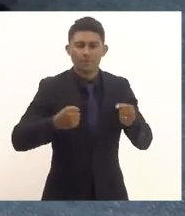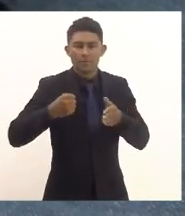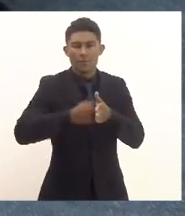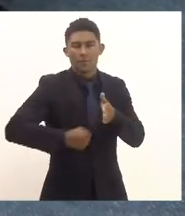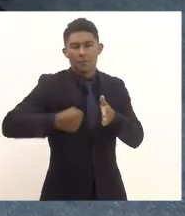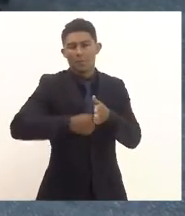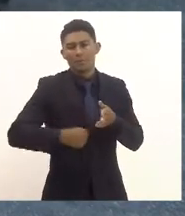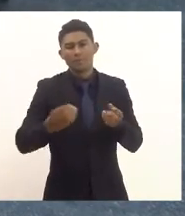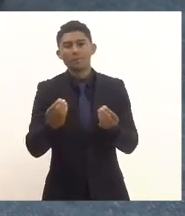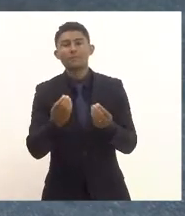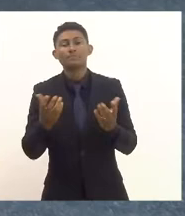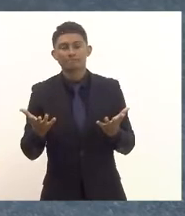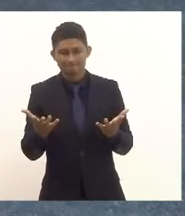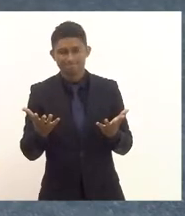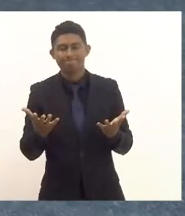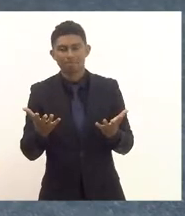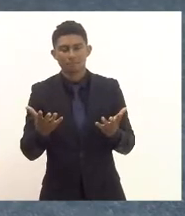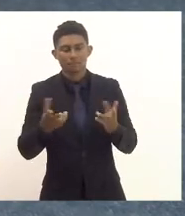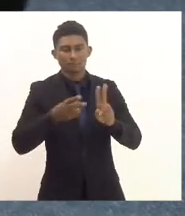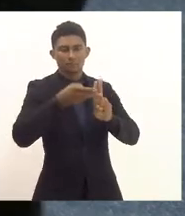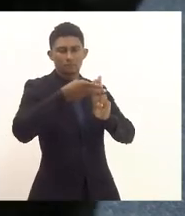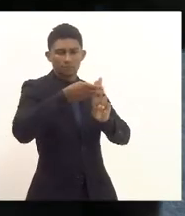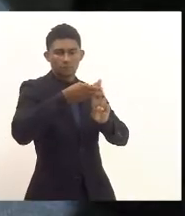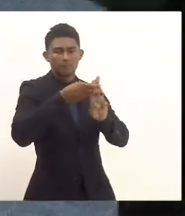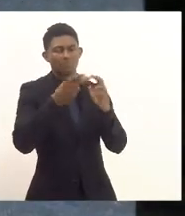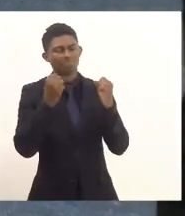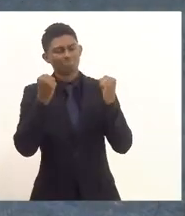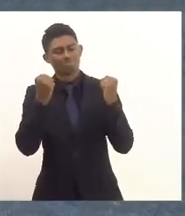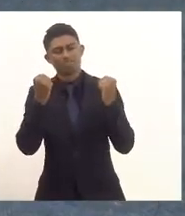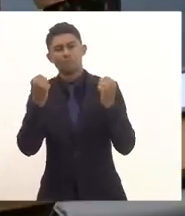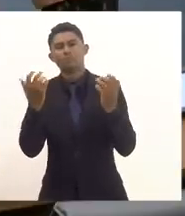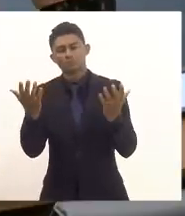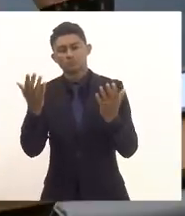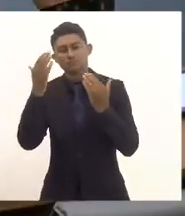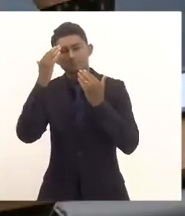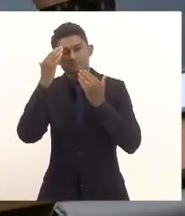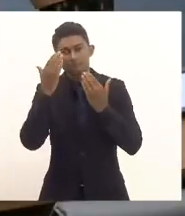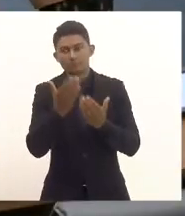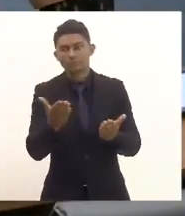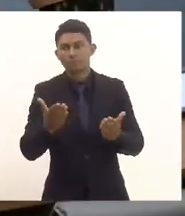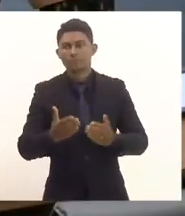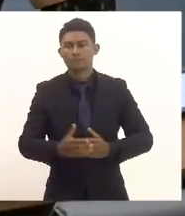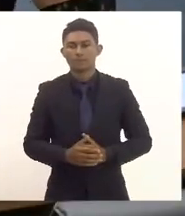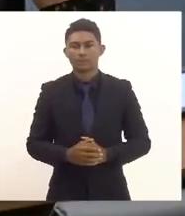para o fortalecimento do Sistema Único de Saúde Muito obrigado